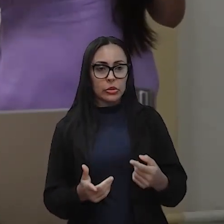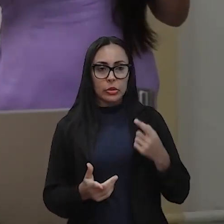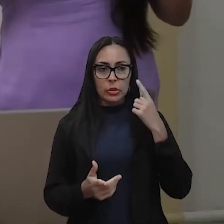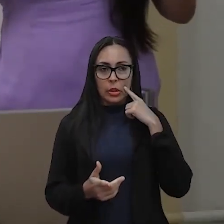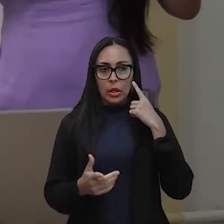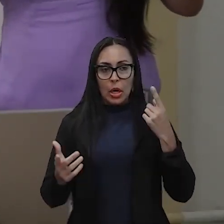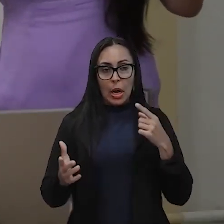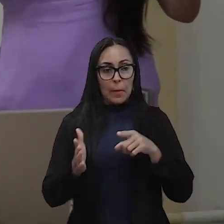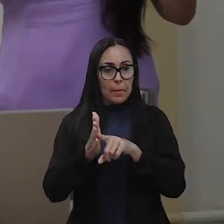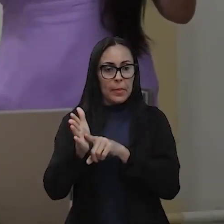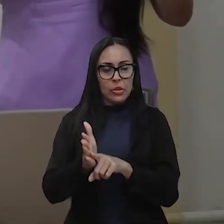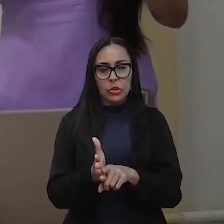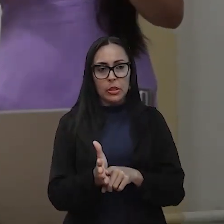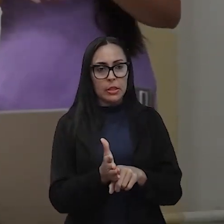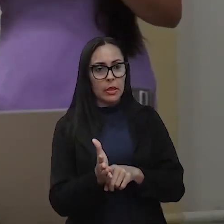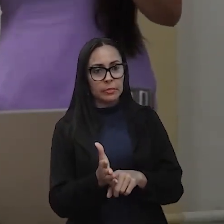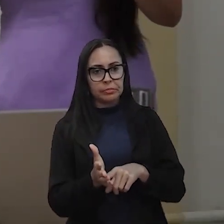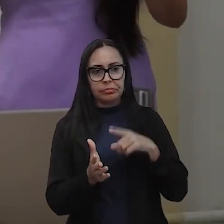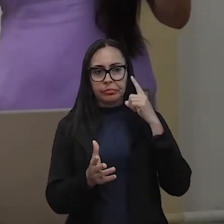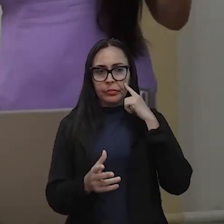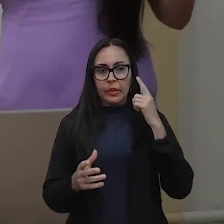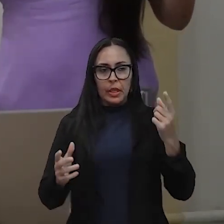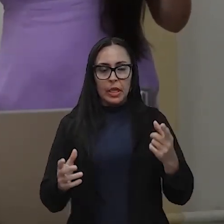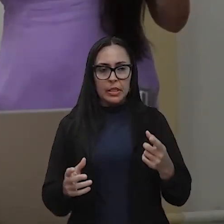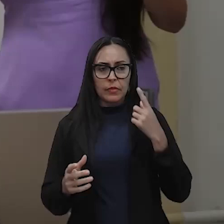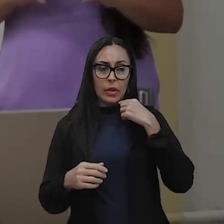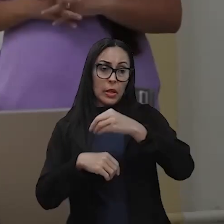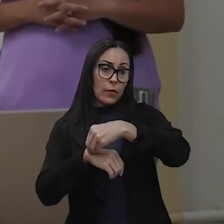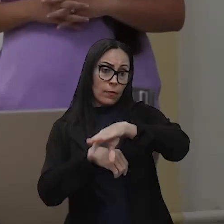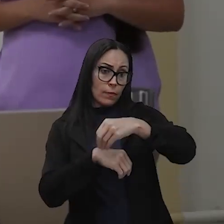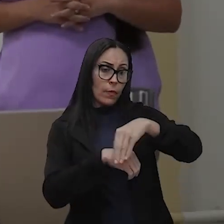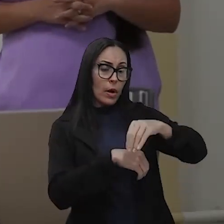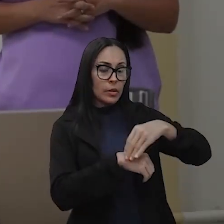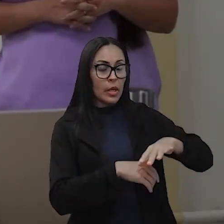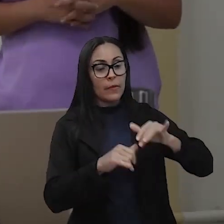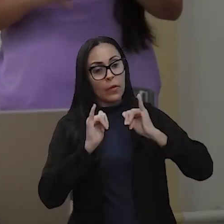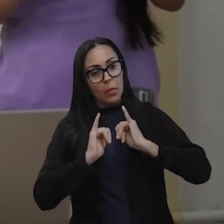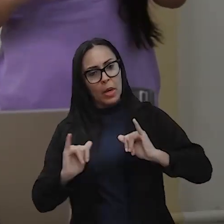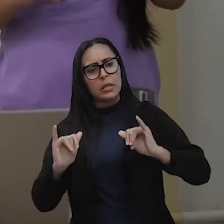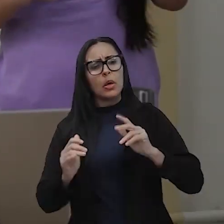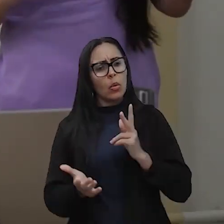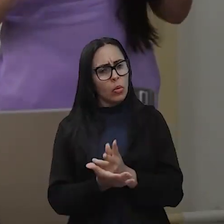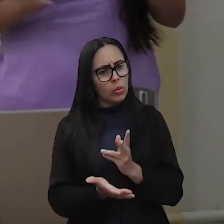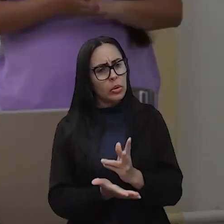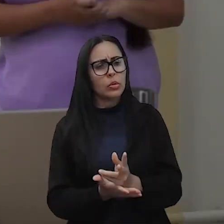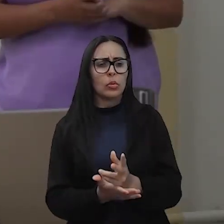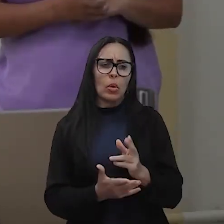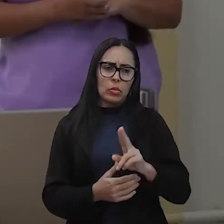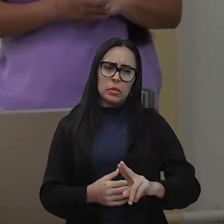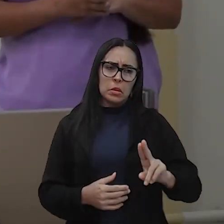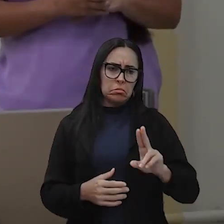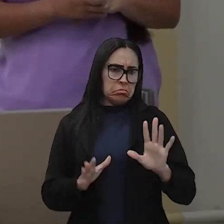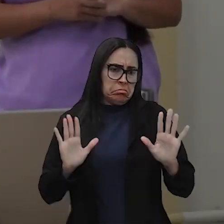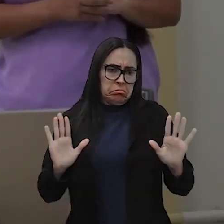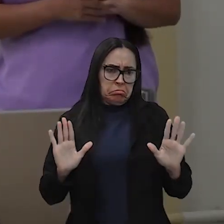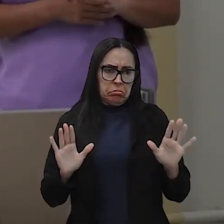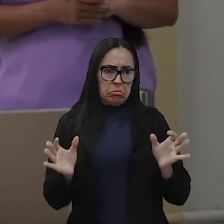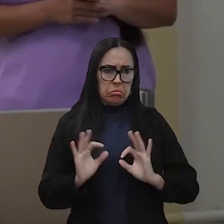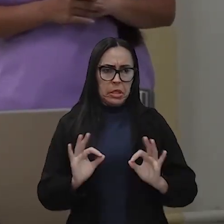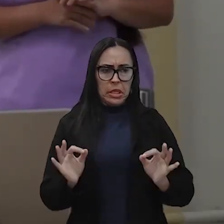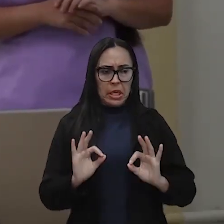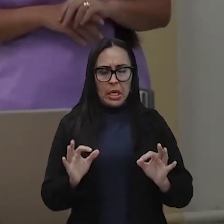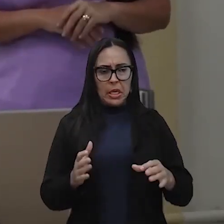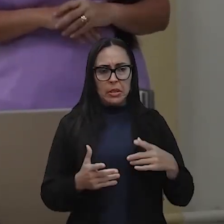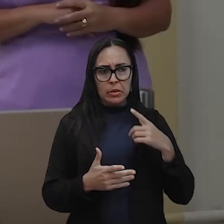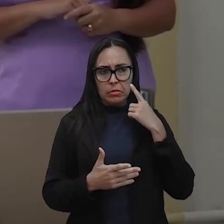pra gente que a gente repasse essa informação de que pode continuar usando, certo? Ninguém pode ficar fedendo por aí para não